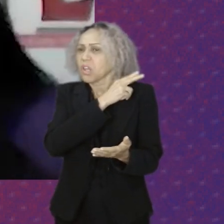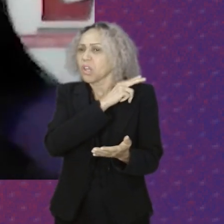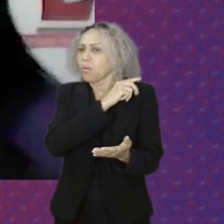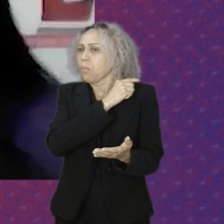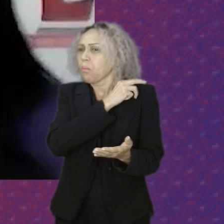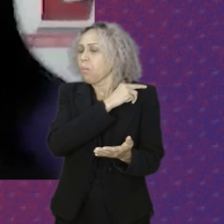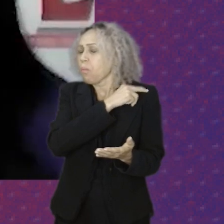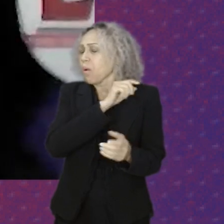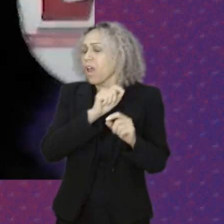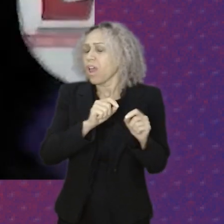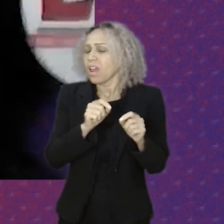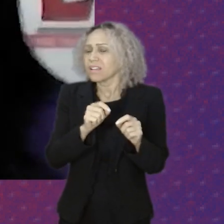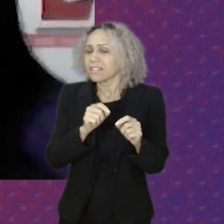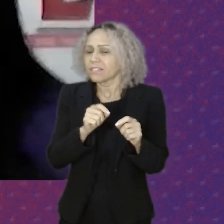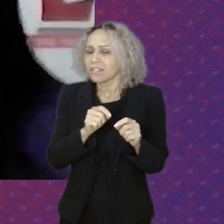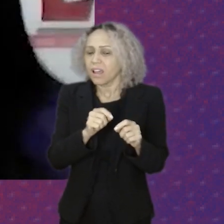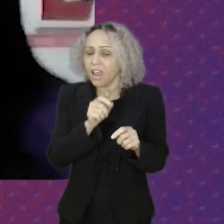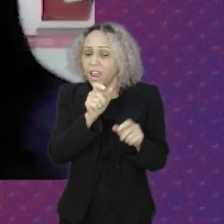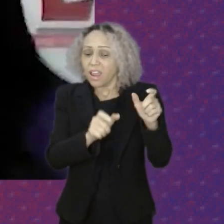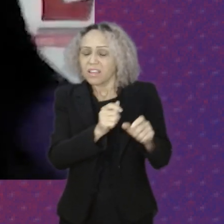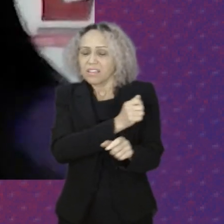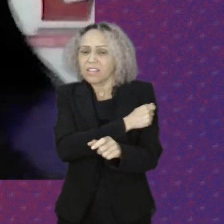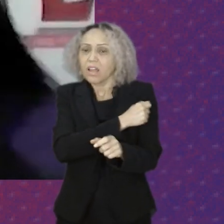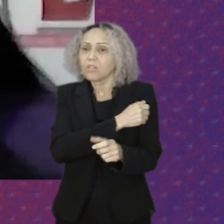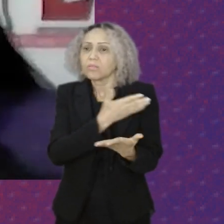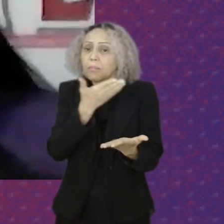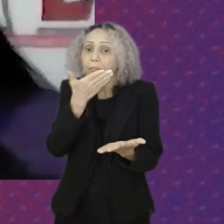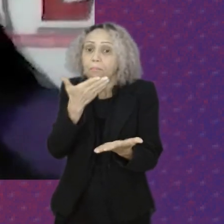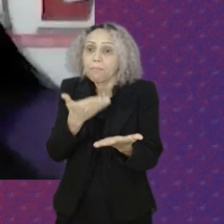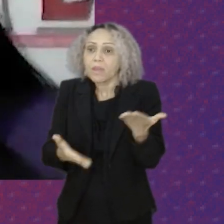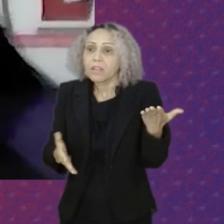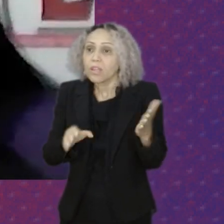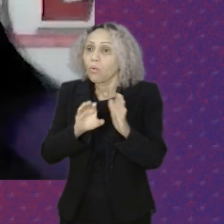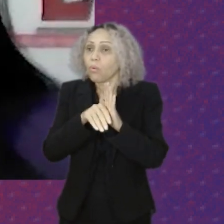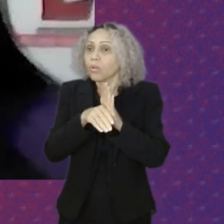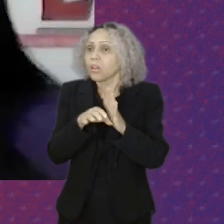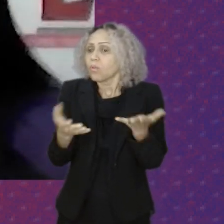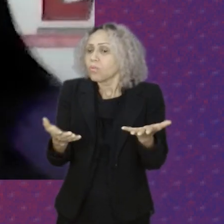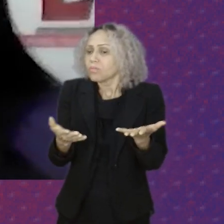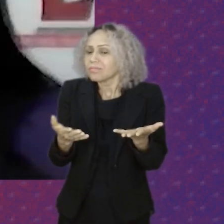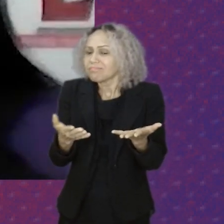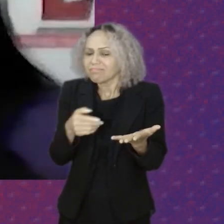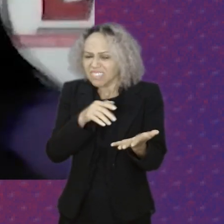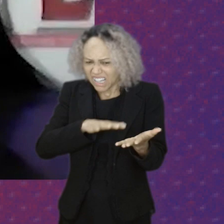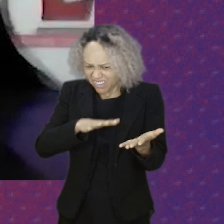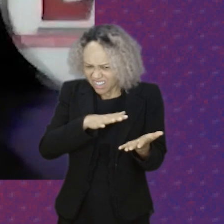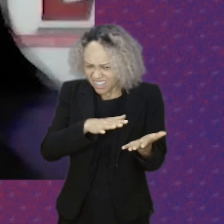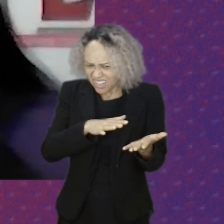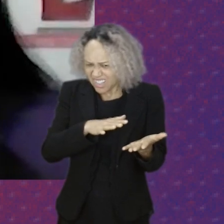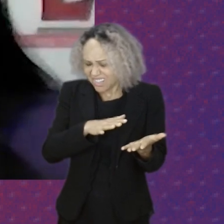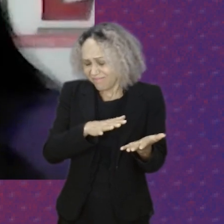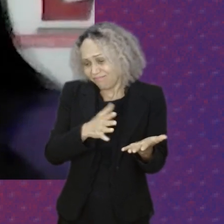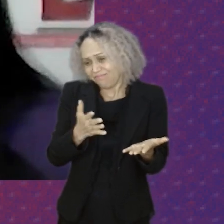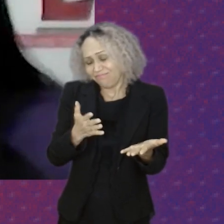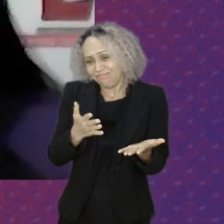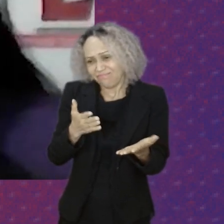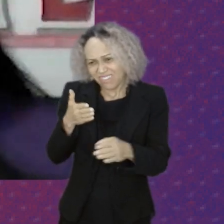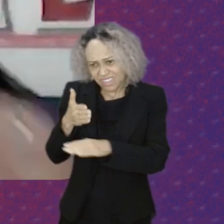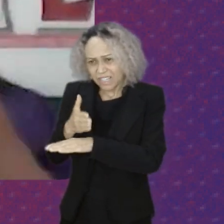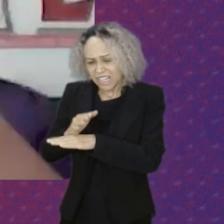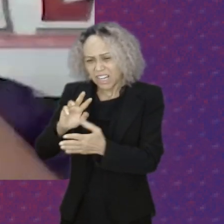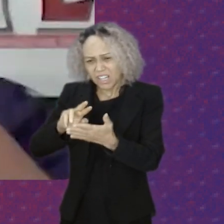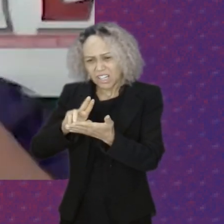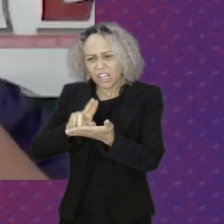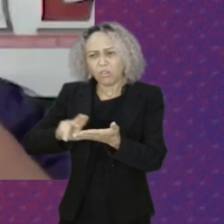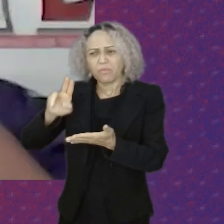Então, provavelmente, esses sujeitos serão excluídos do acesso à universidade, porque eles não vão ter a menor